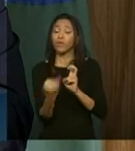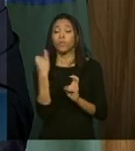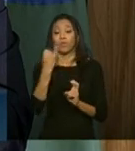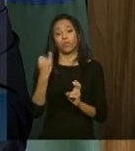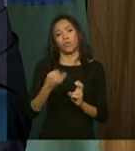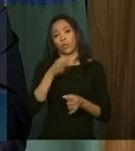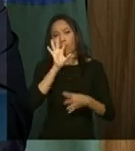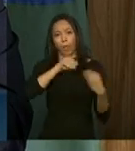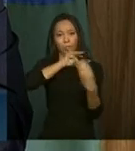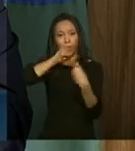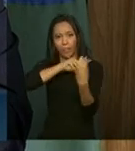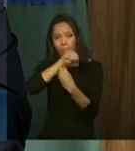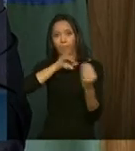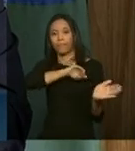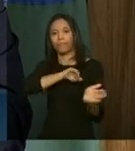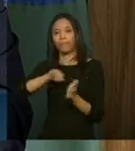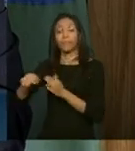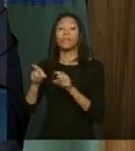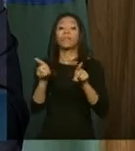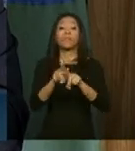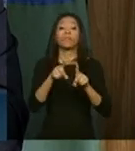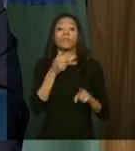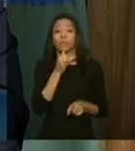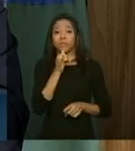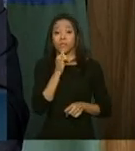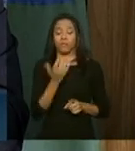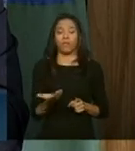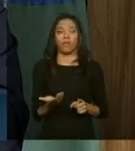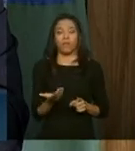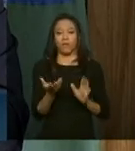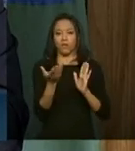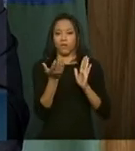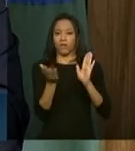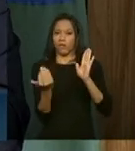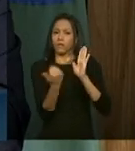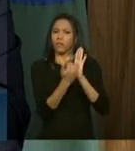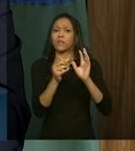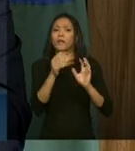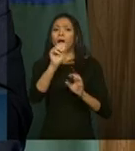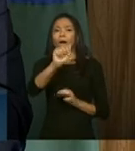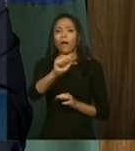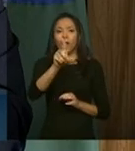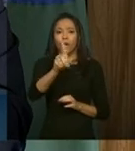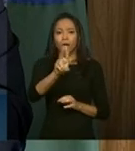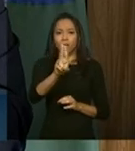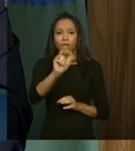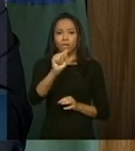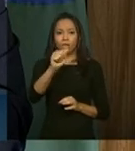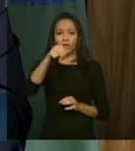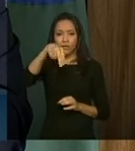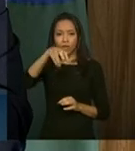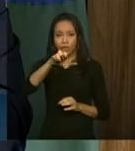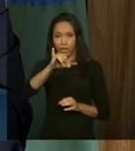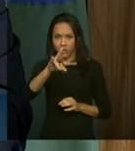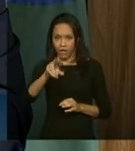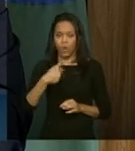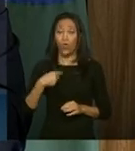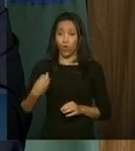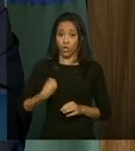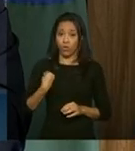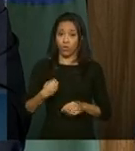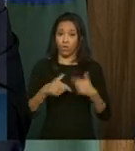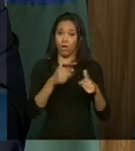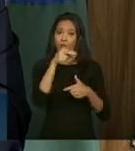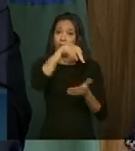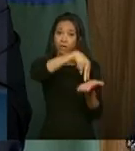colocarmos. E também a agenda, por exemplo, na parte aduaneira, eu tive, quando estava no MCTI, uma demanda muito forte